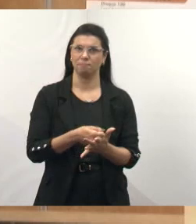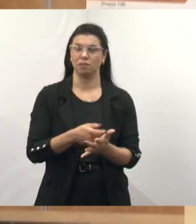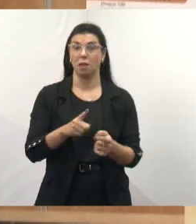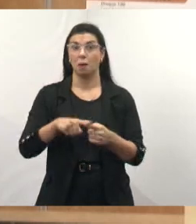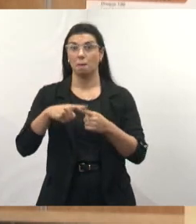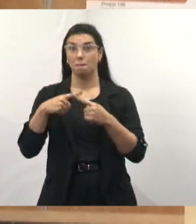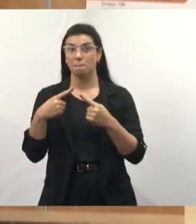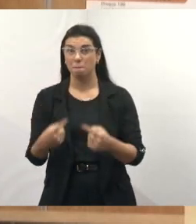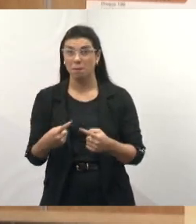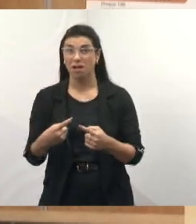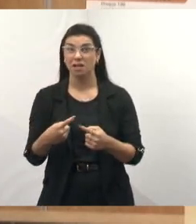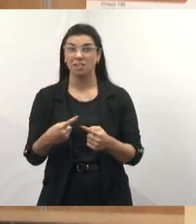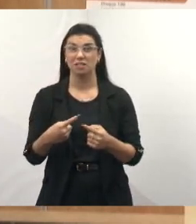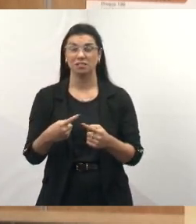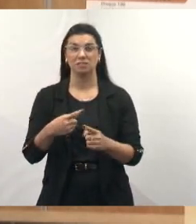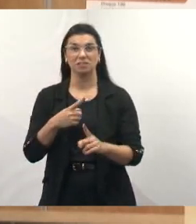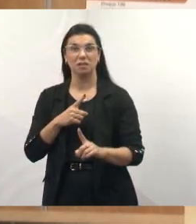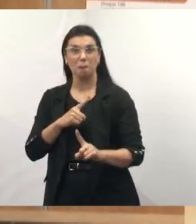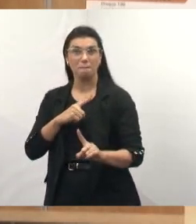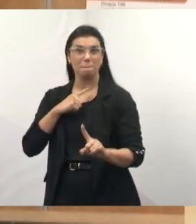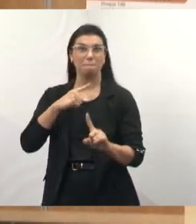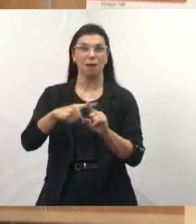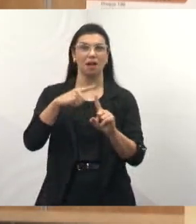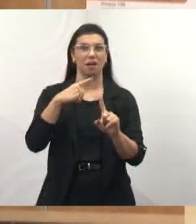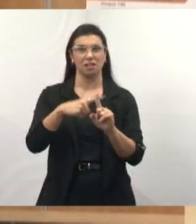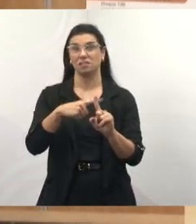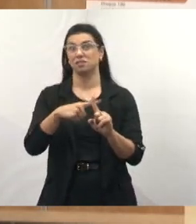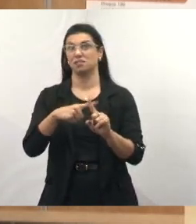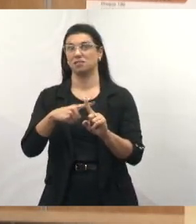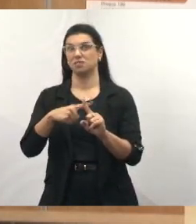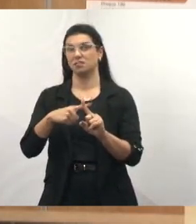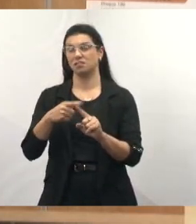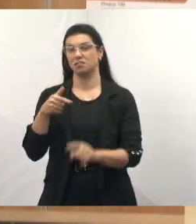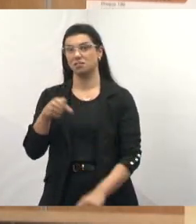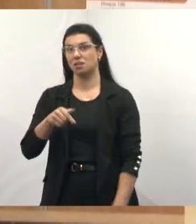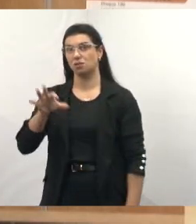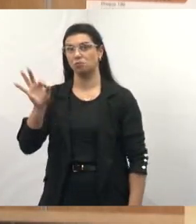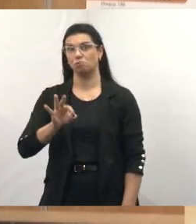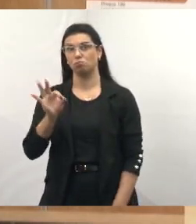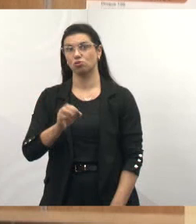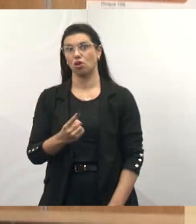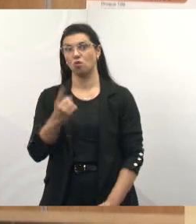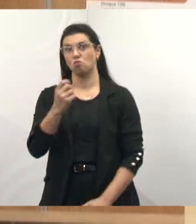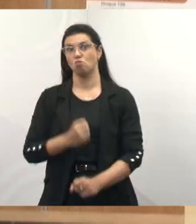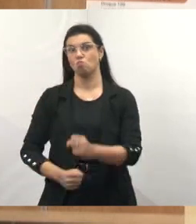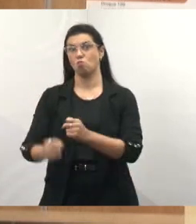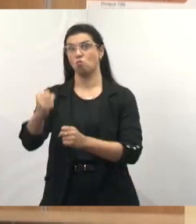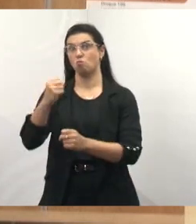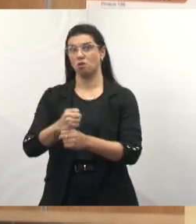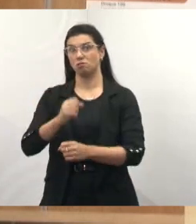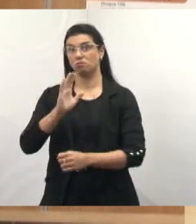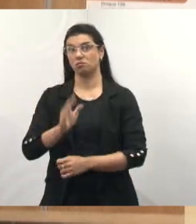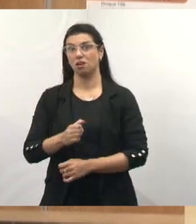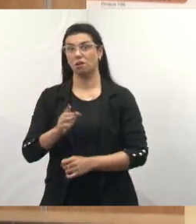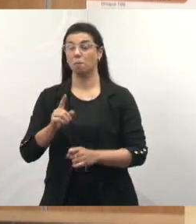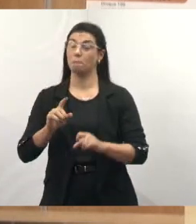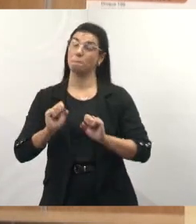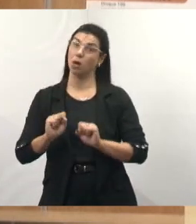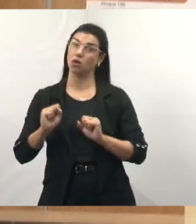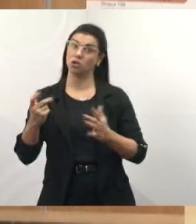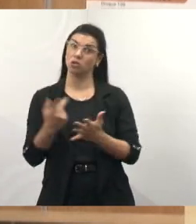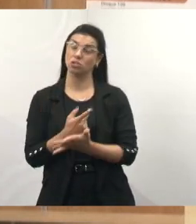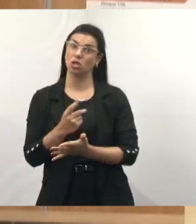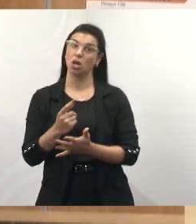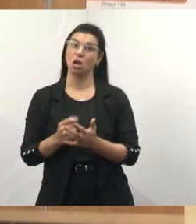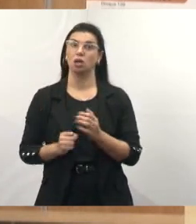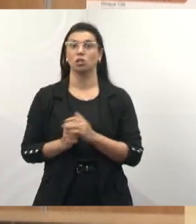Mais de 7% em um ano. Pode ser que num futuro não tão distante, a gente ainda